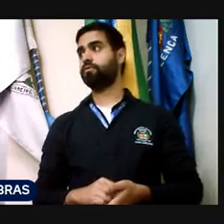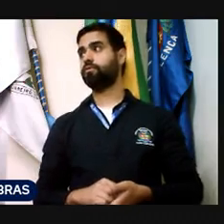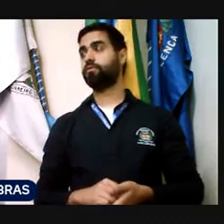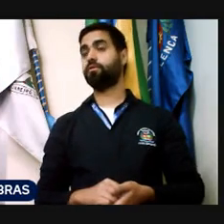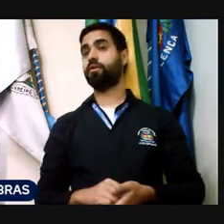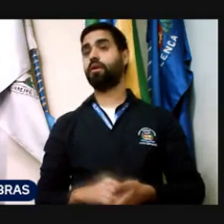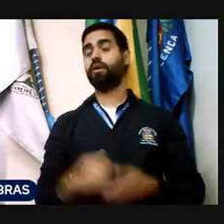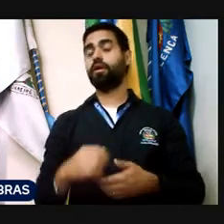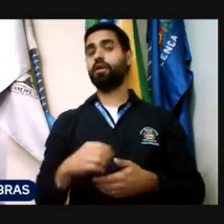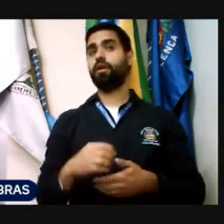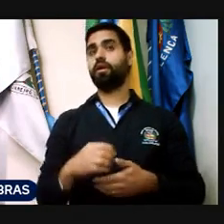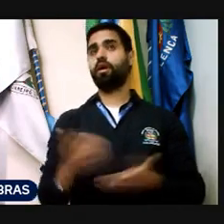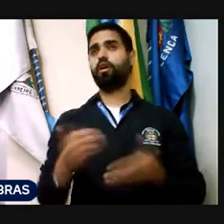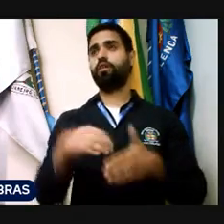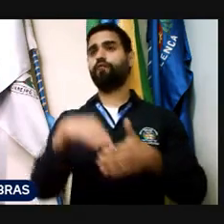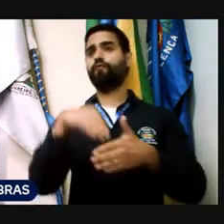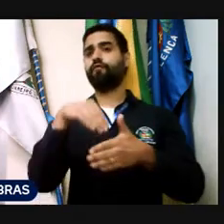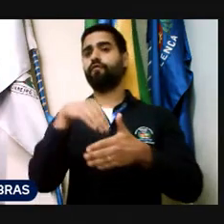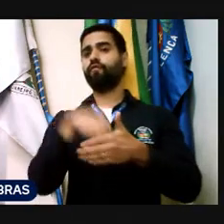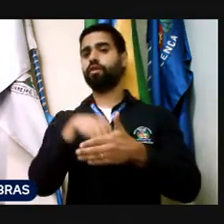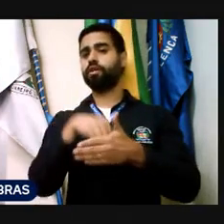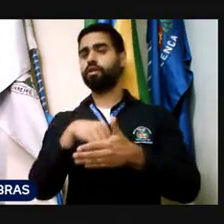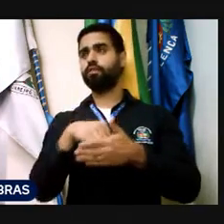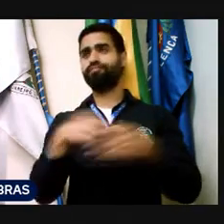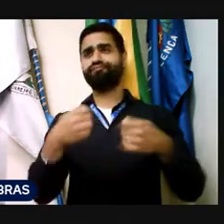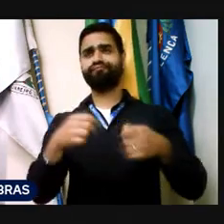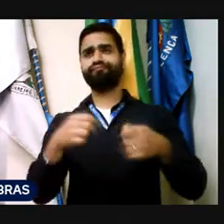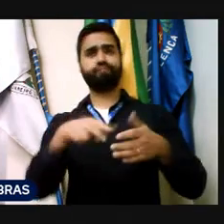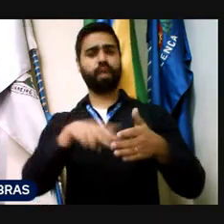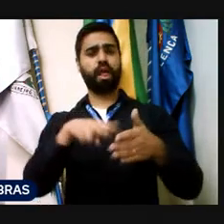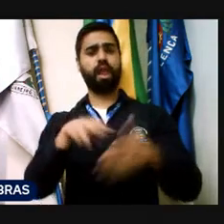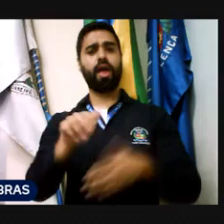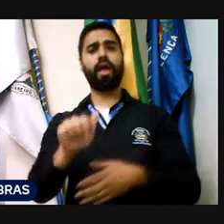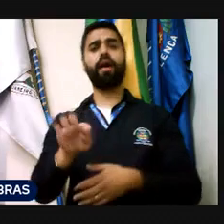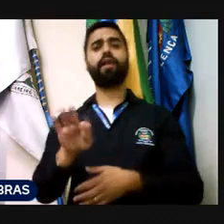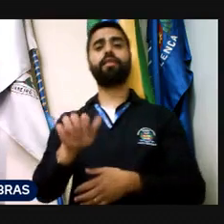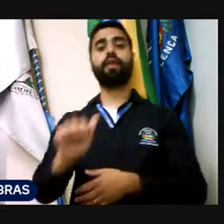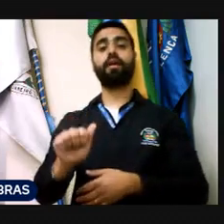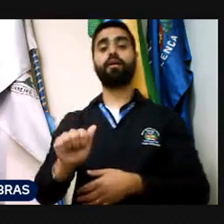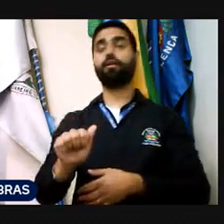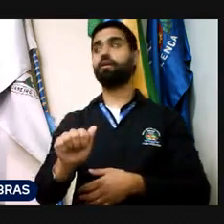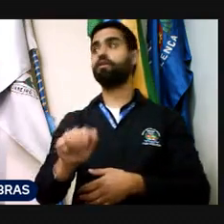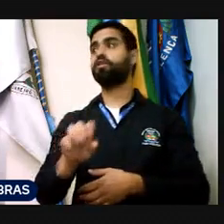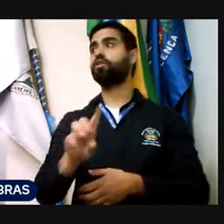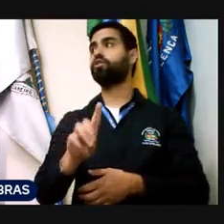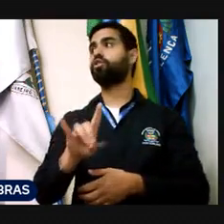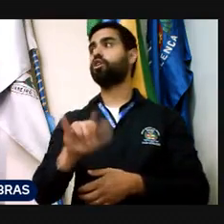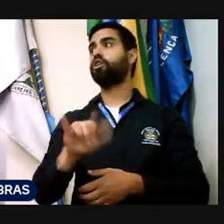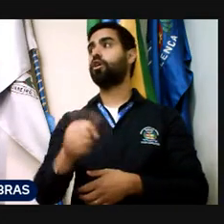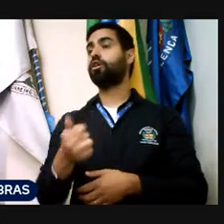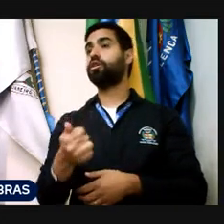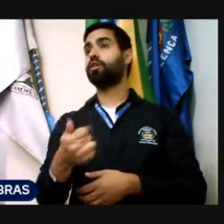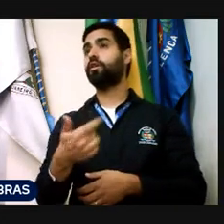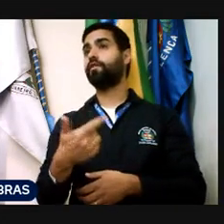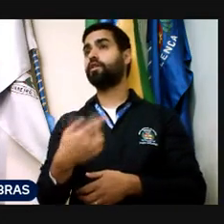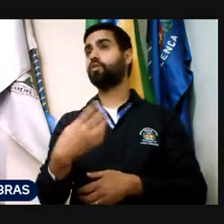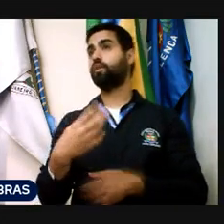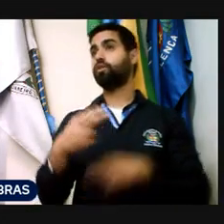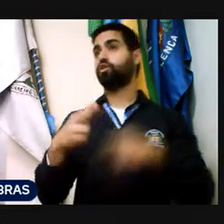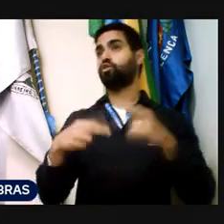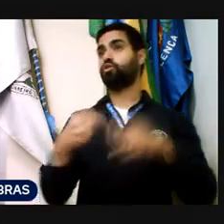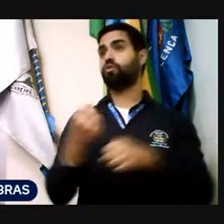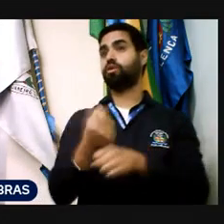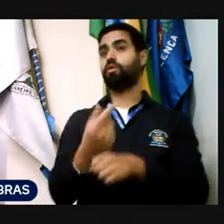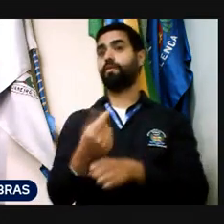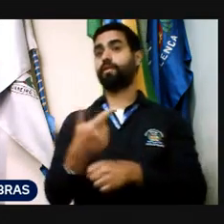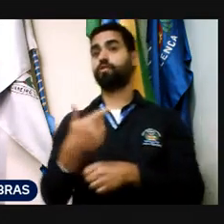Coloco em votação a dispensa da leitura da ata da sessão do dia 24 de junho de